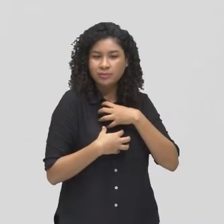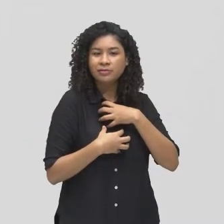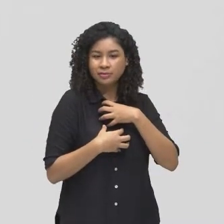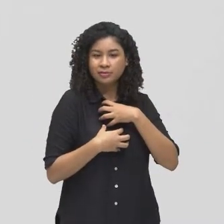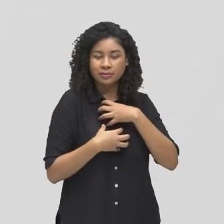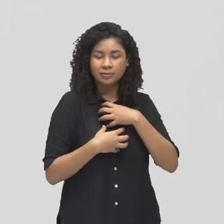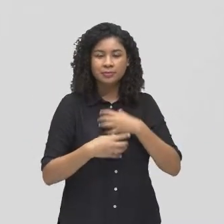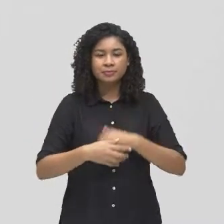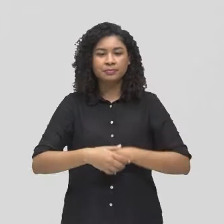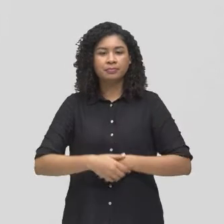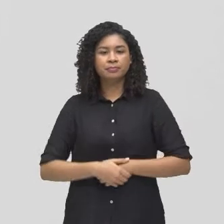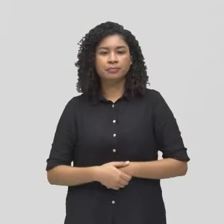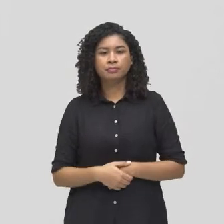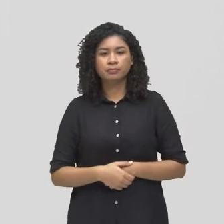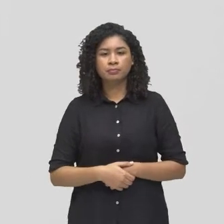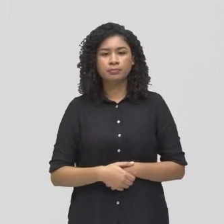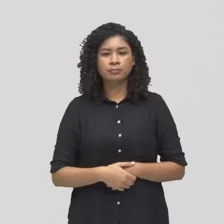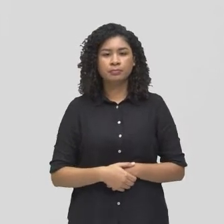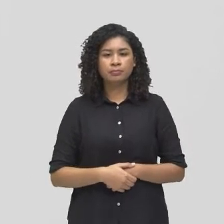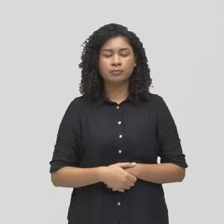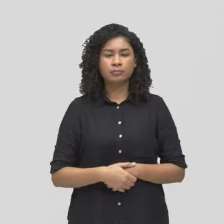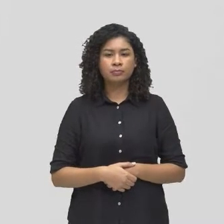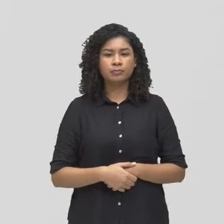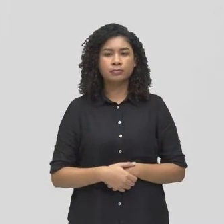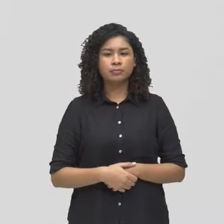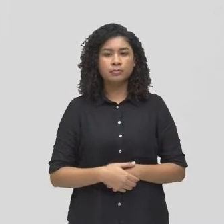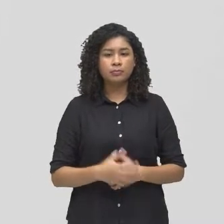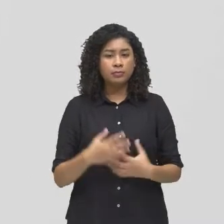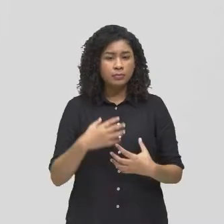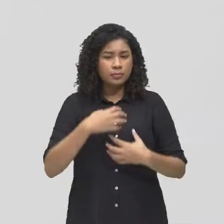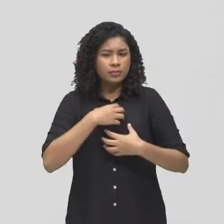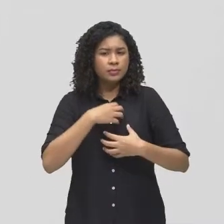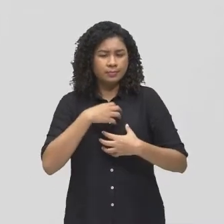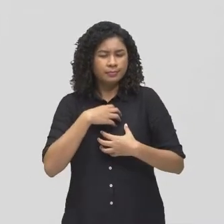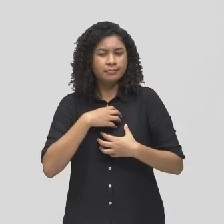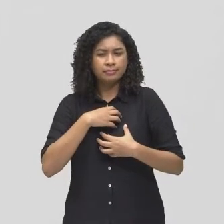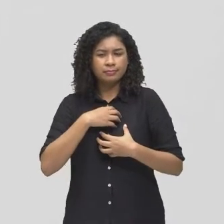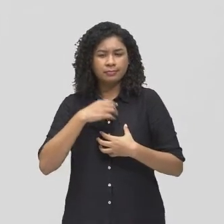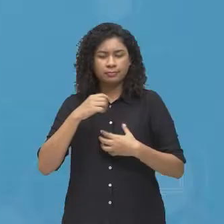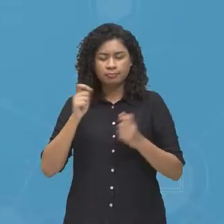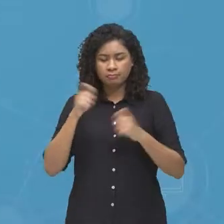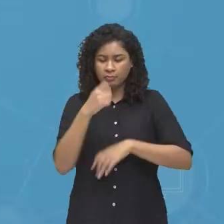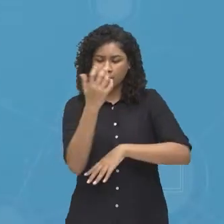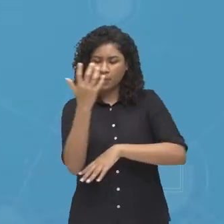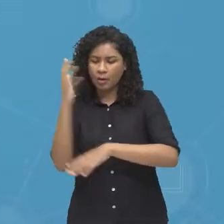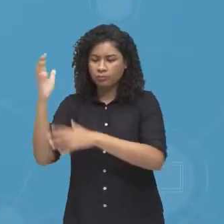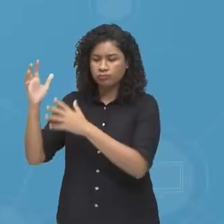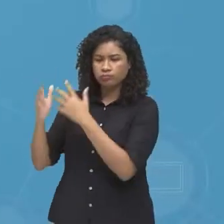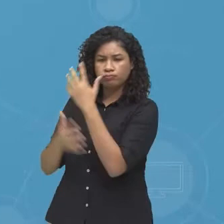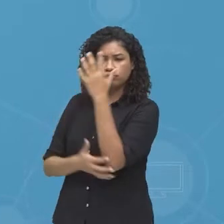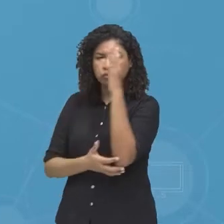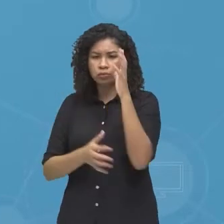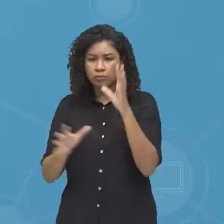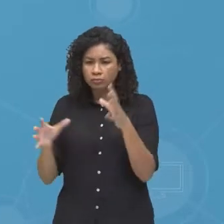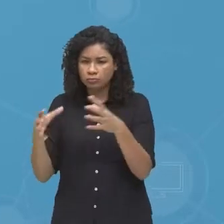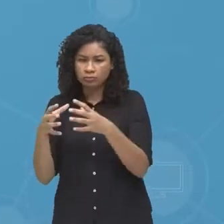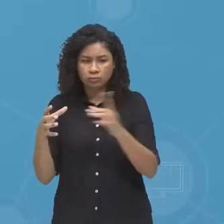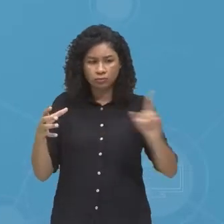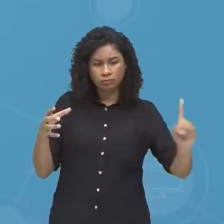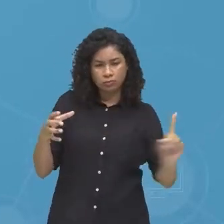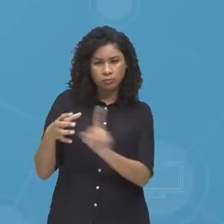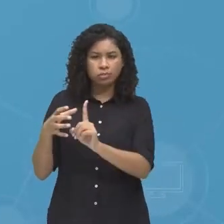dimensão de ser um ser da natureza, né? Então,